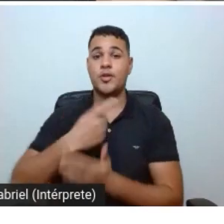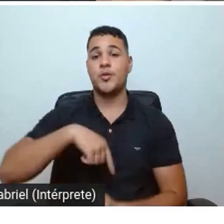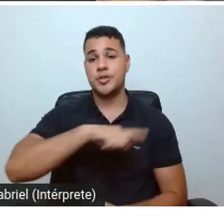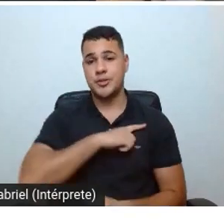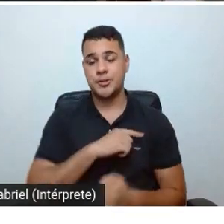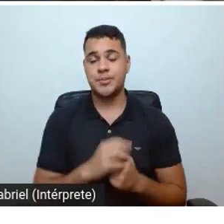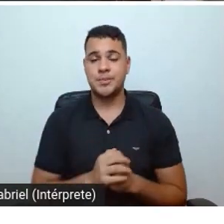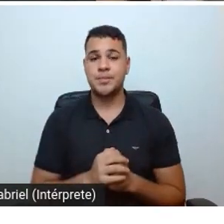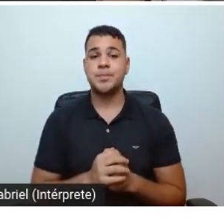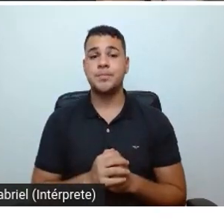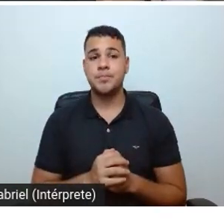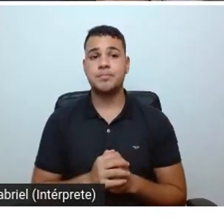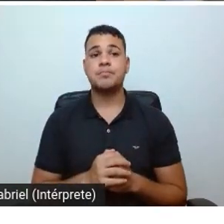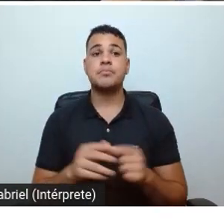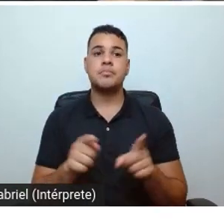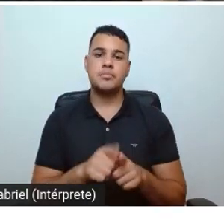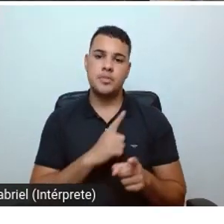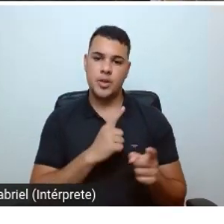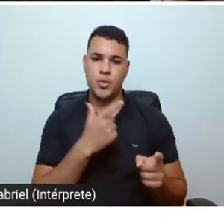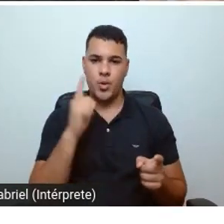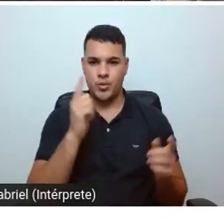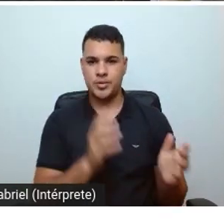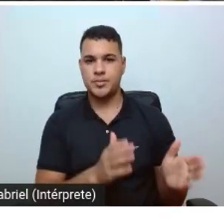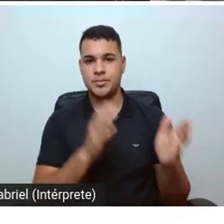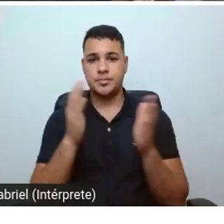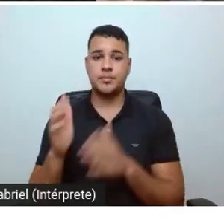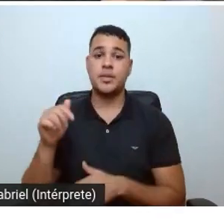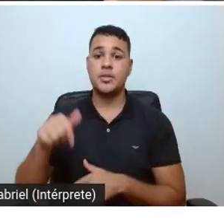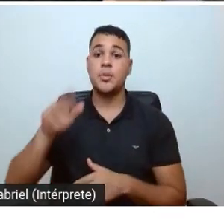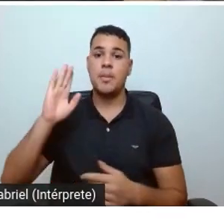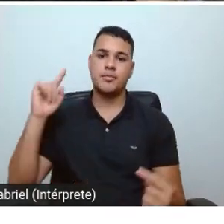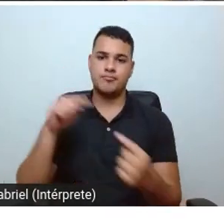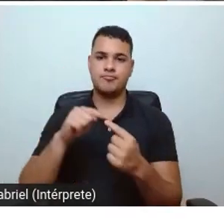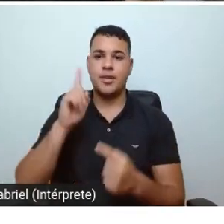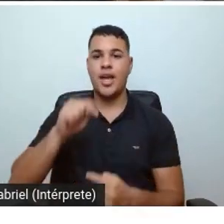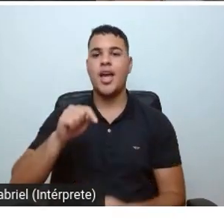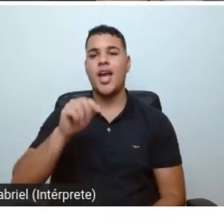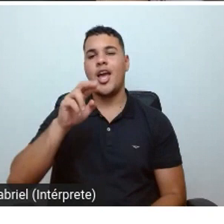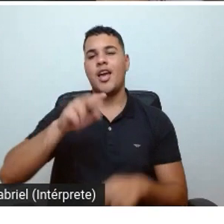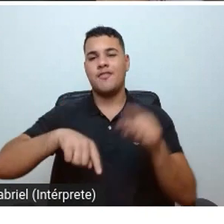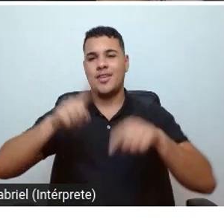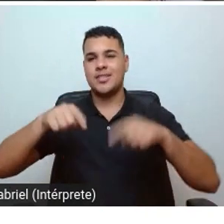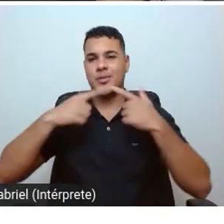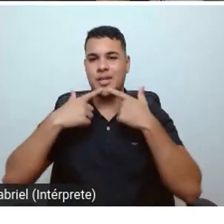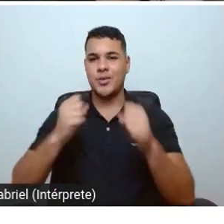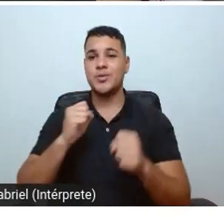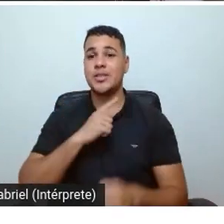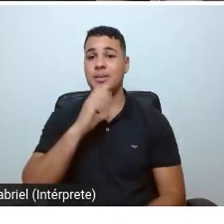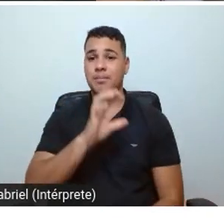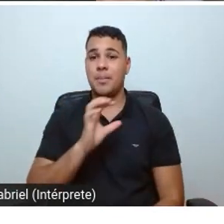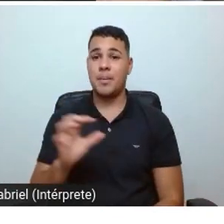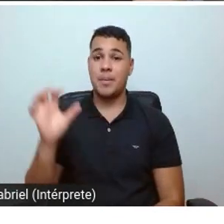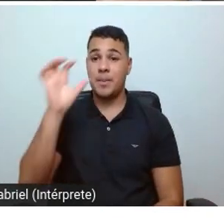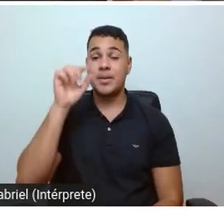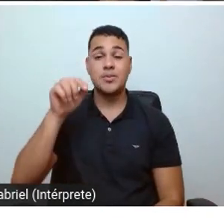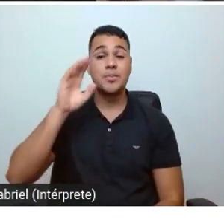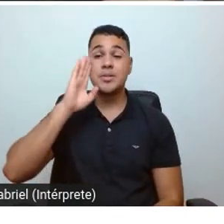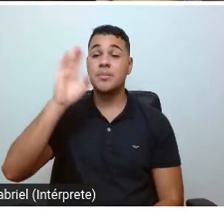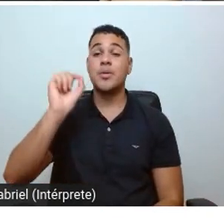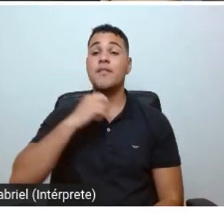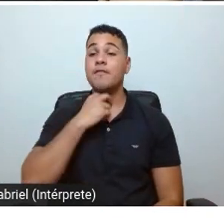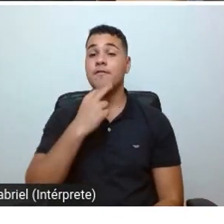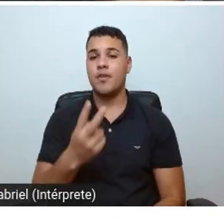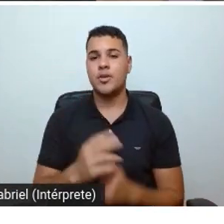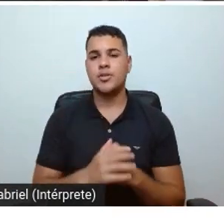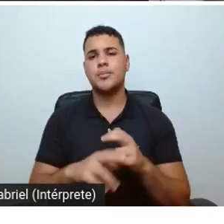Uma outra forma que esse tem mais a ver com regionalismo e ele é muito mais aplicado na voz, tá? Porque a voz, devido